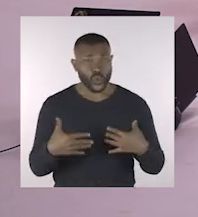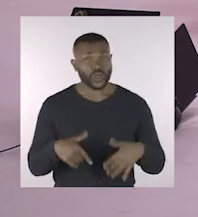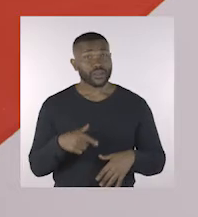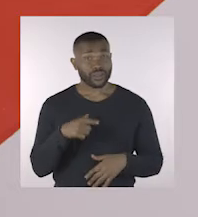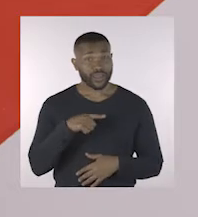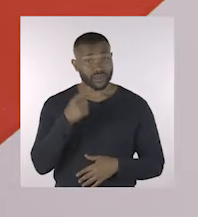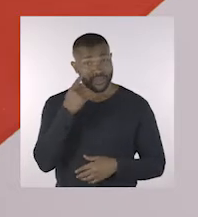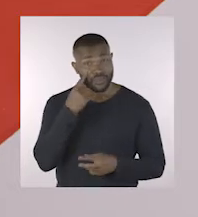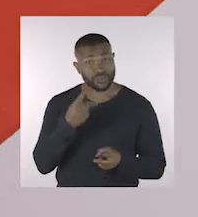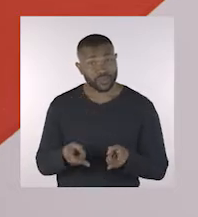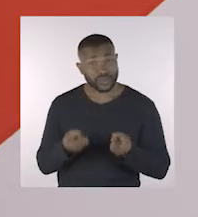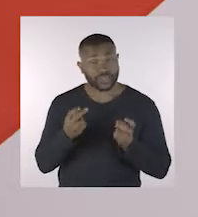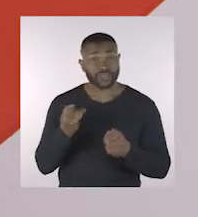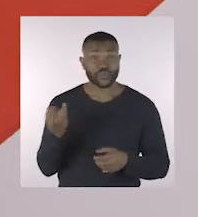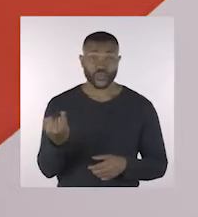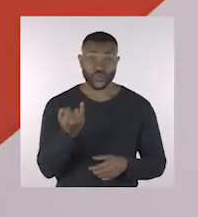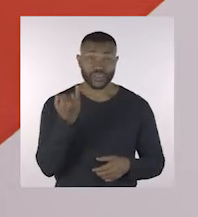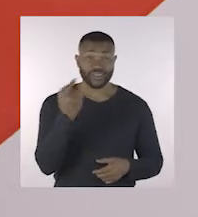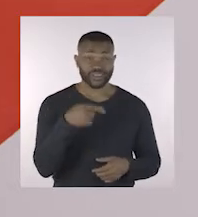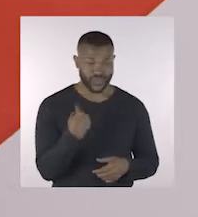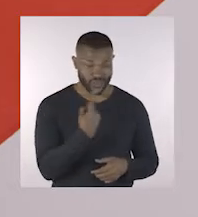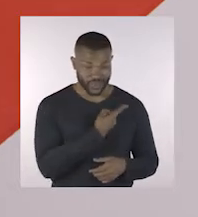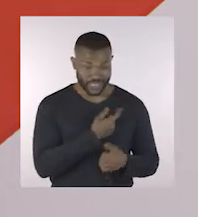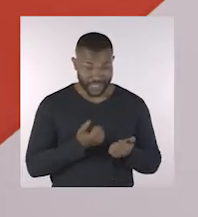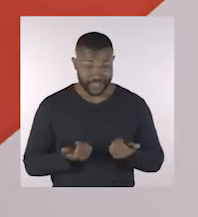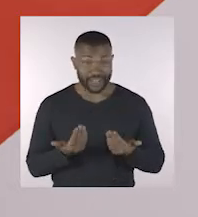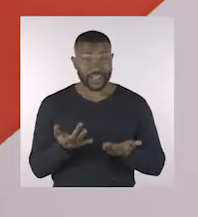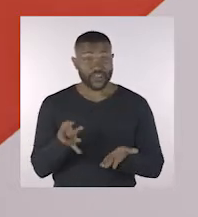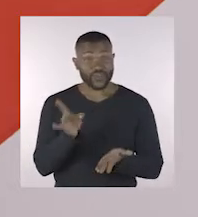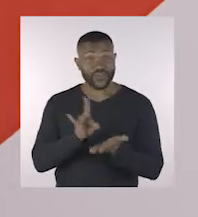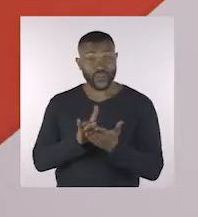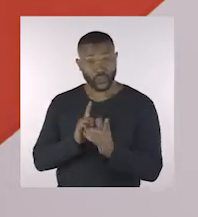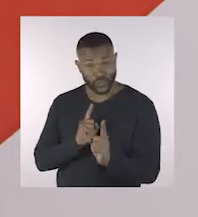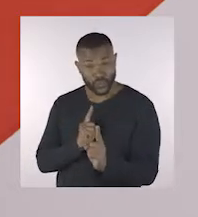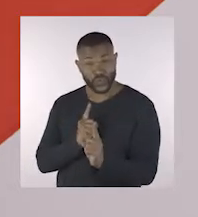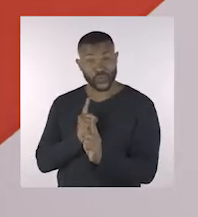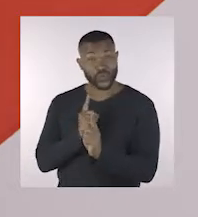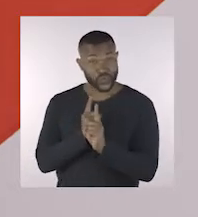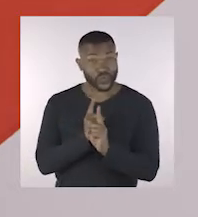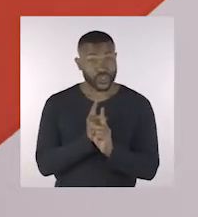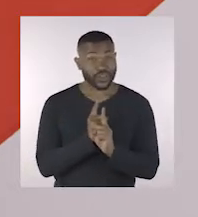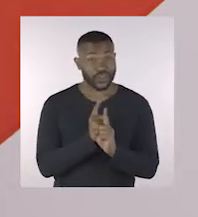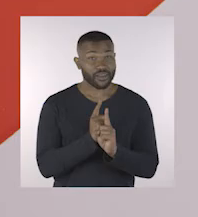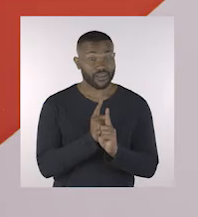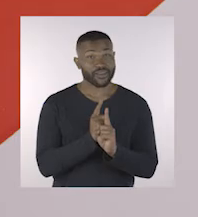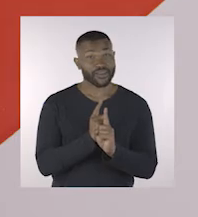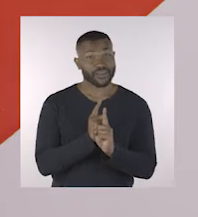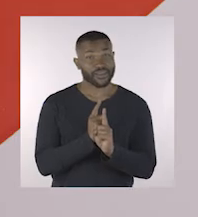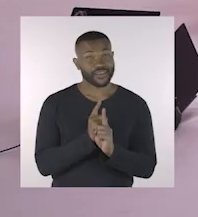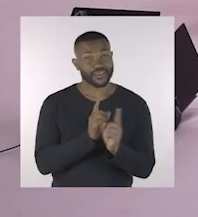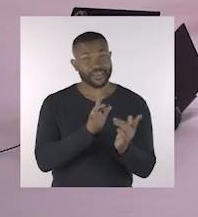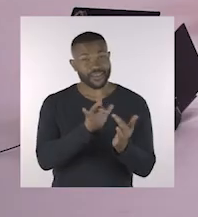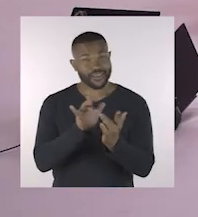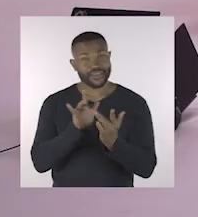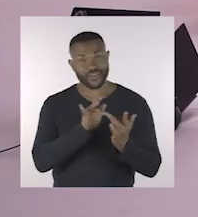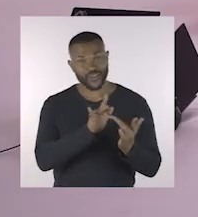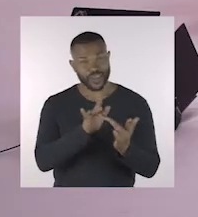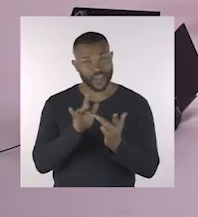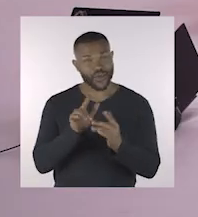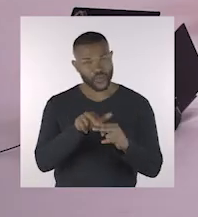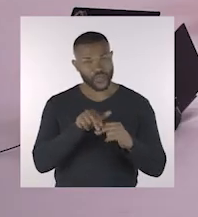muito grande Olha a importância que que a gente tá dando agora o fato de se encontrar de né